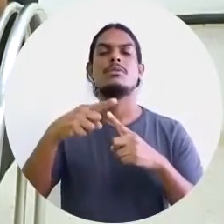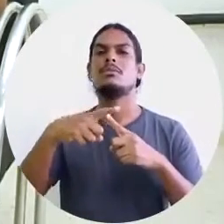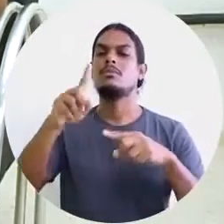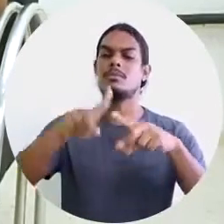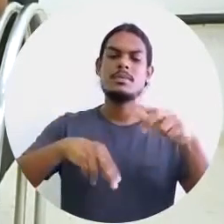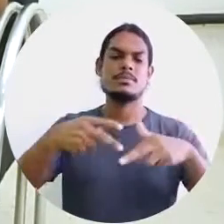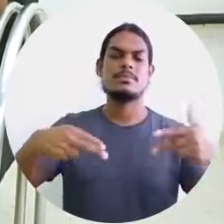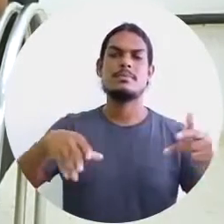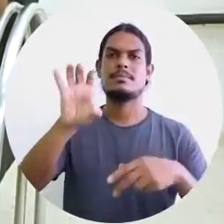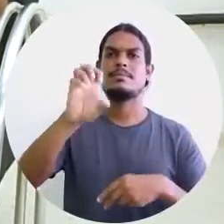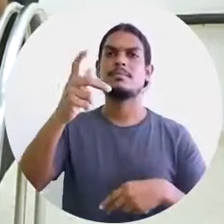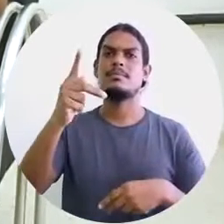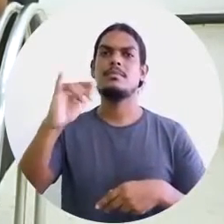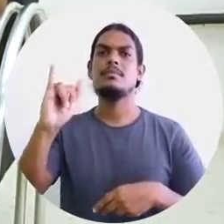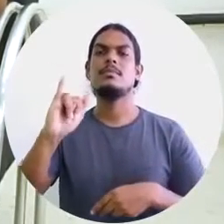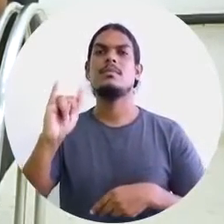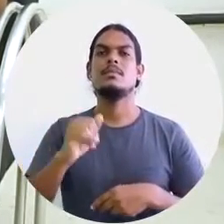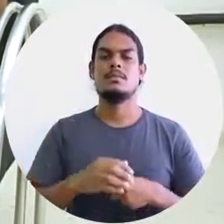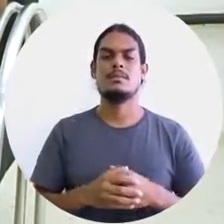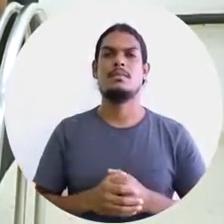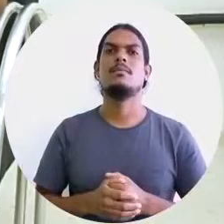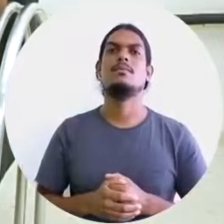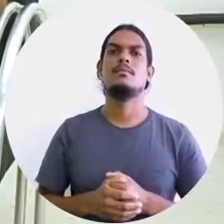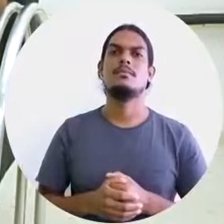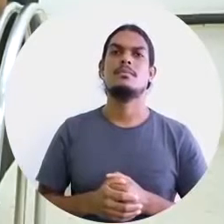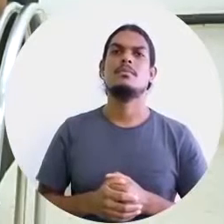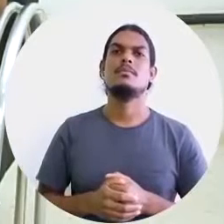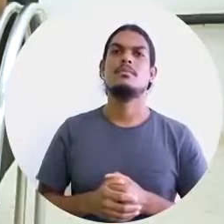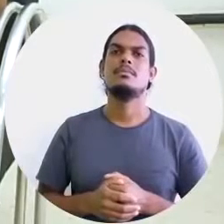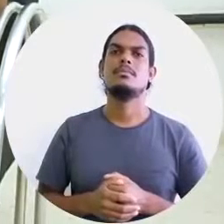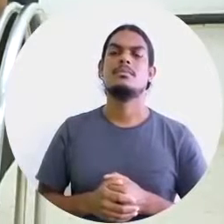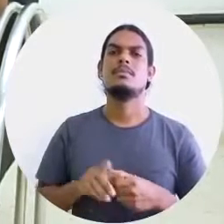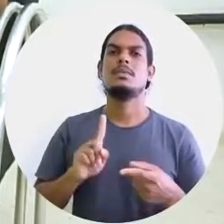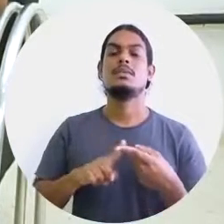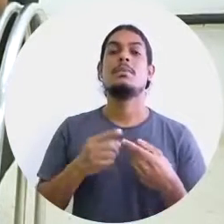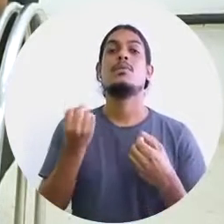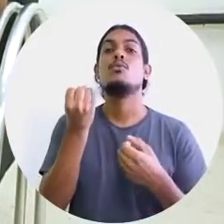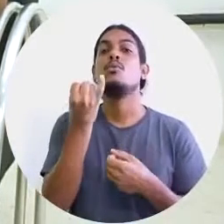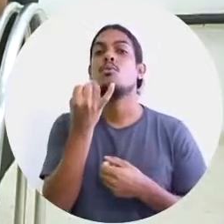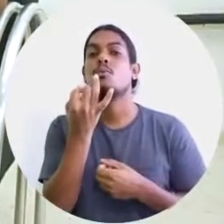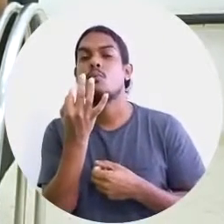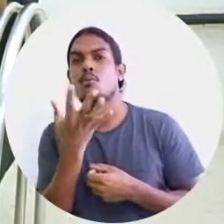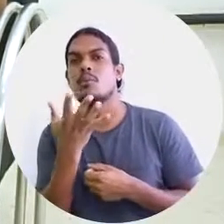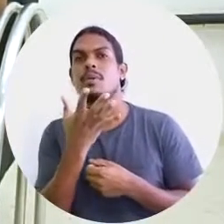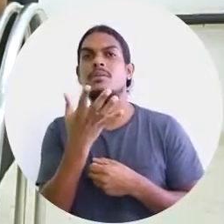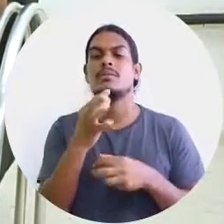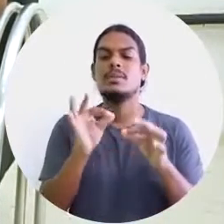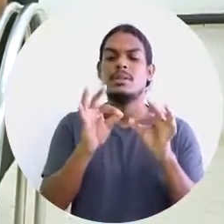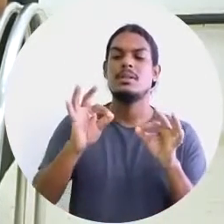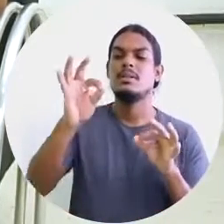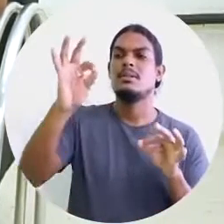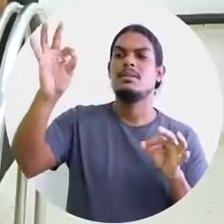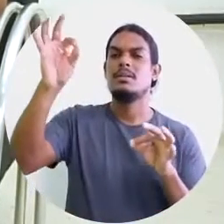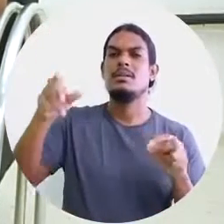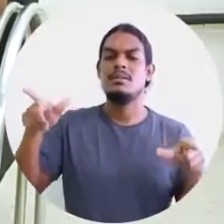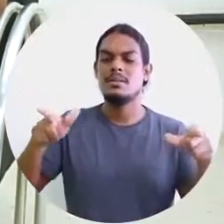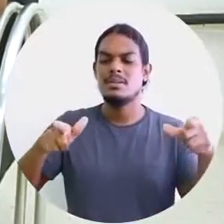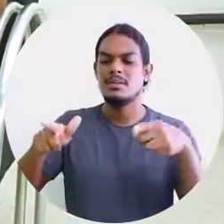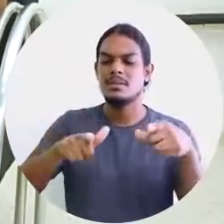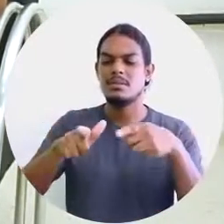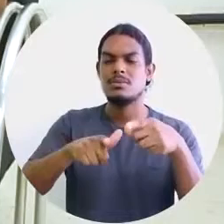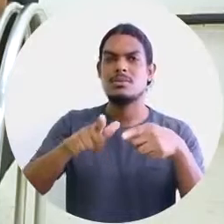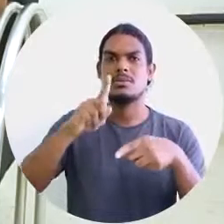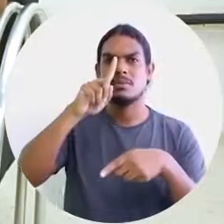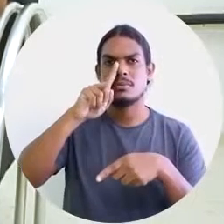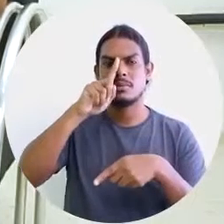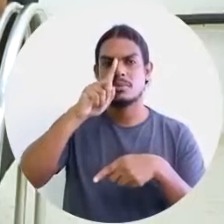usar, qual a função desse equipamento e quanto ele reduz o risco nesse